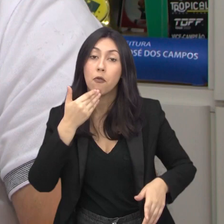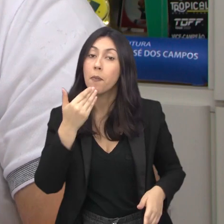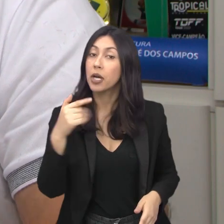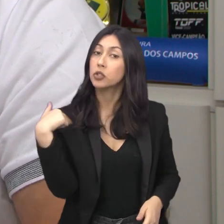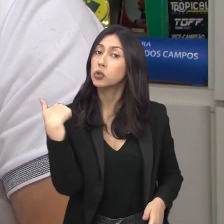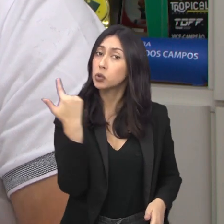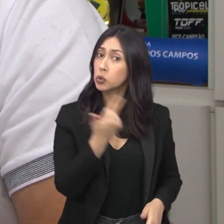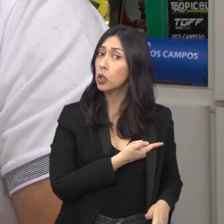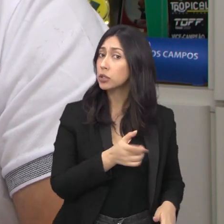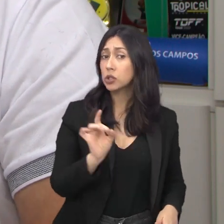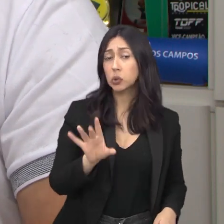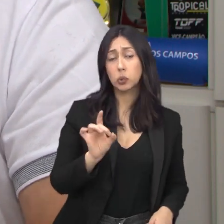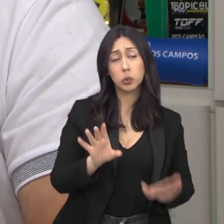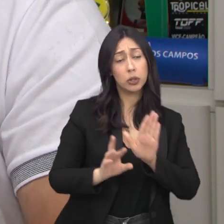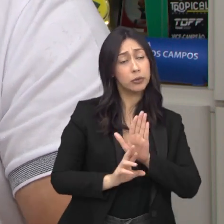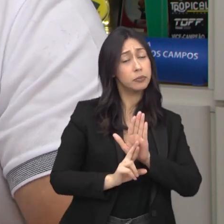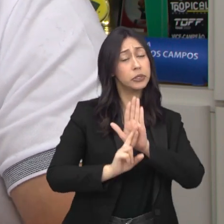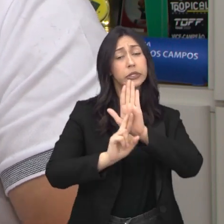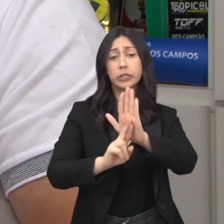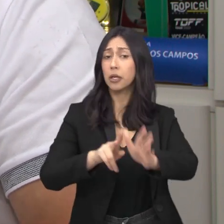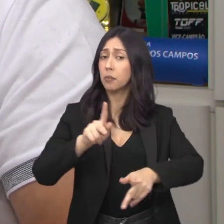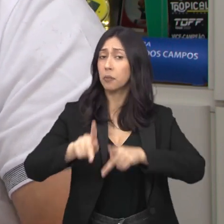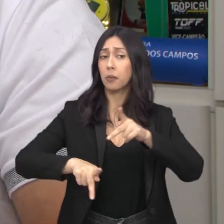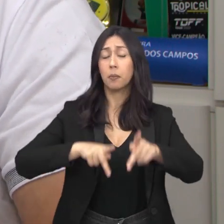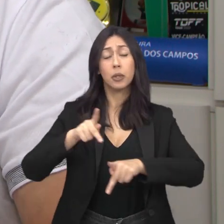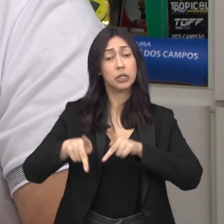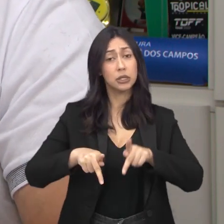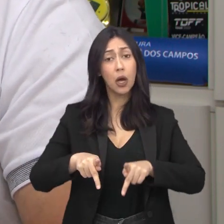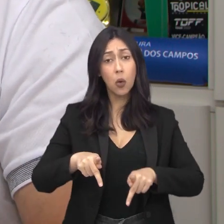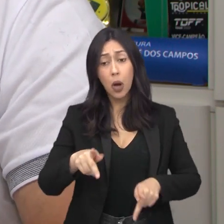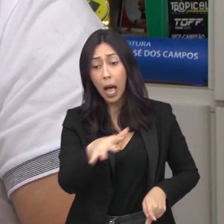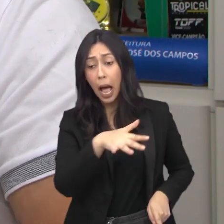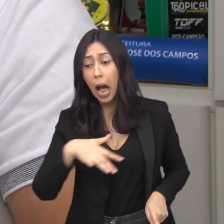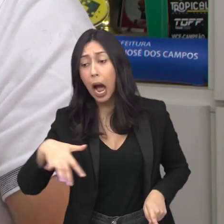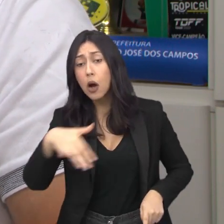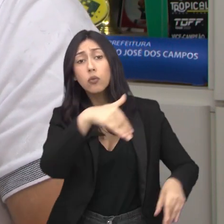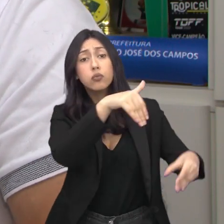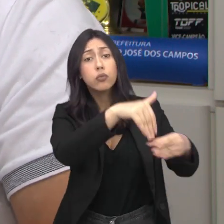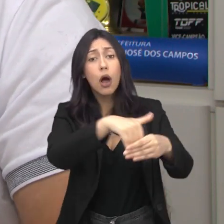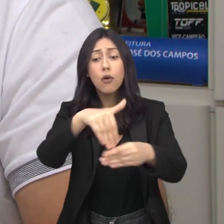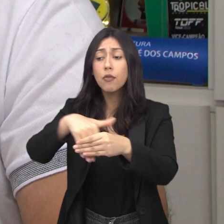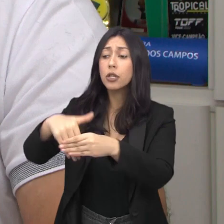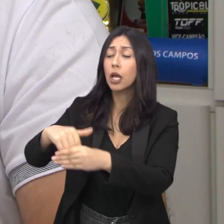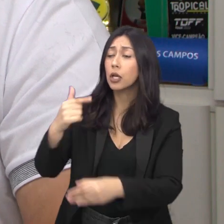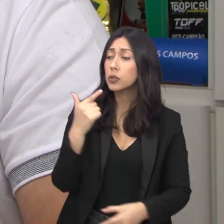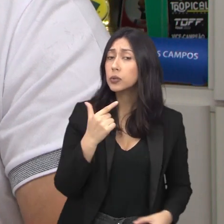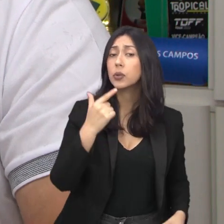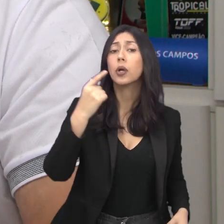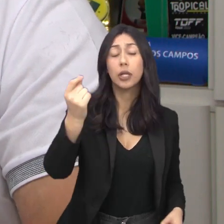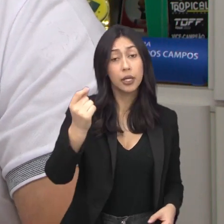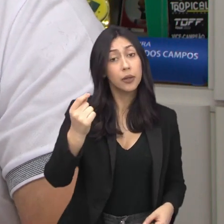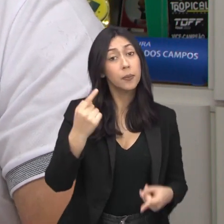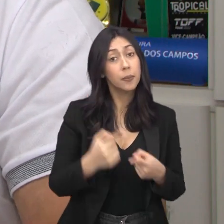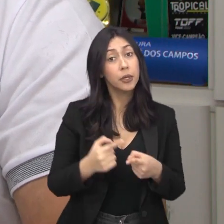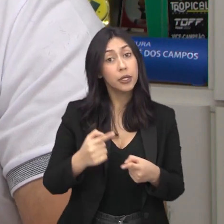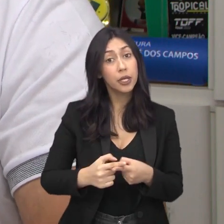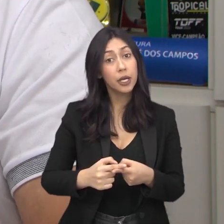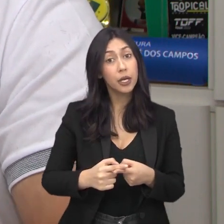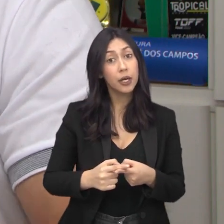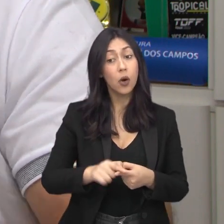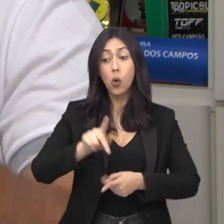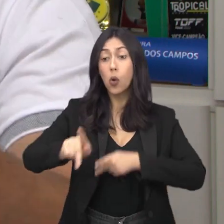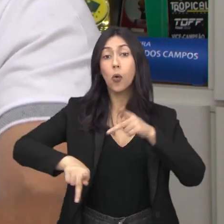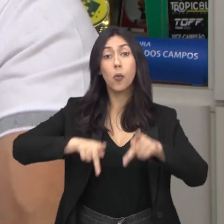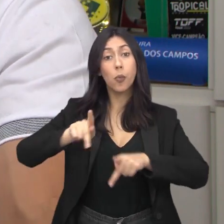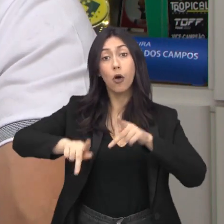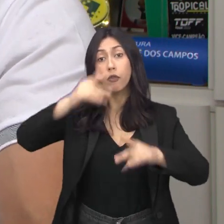população. Nós aqui somos vereadores que representamos a população, eleitos pelo voto, por ter, sim, essa condição que a